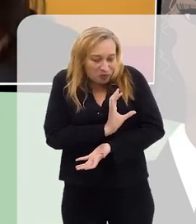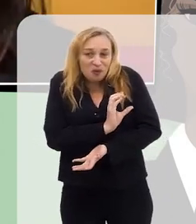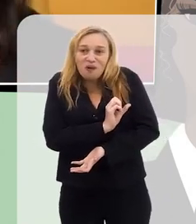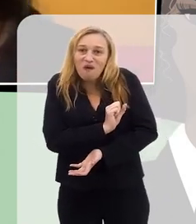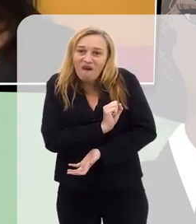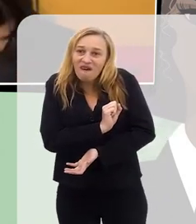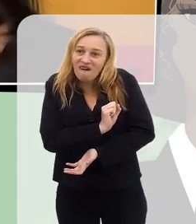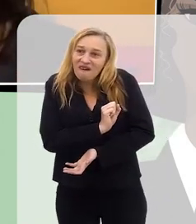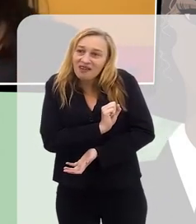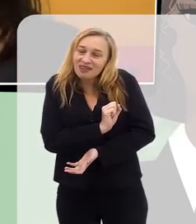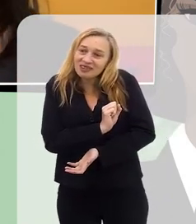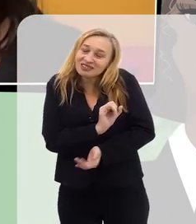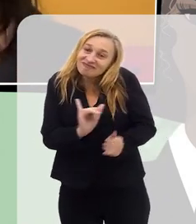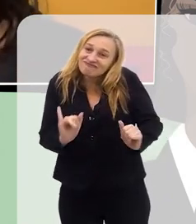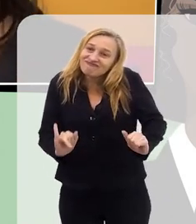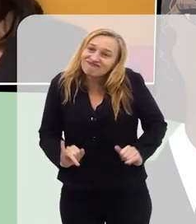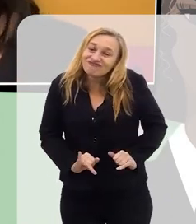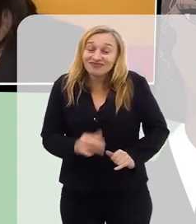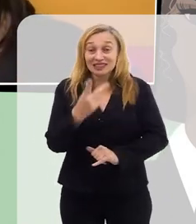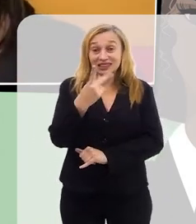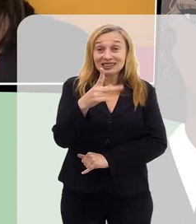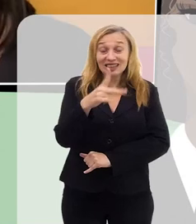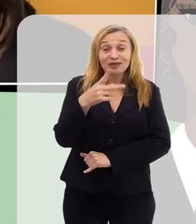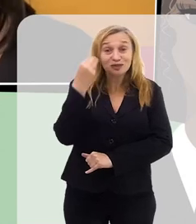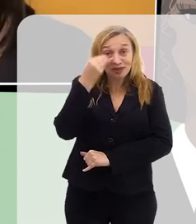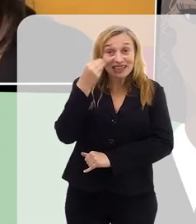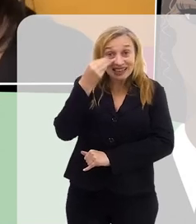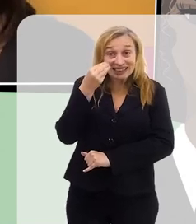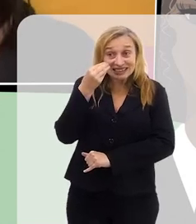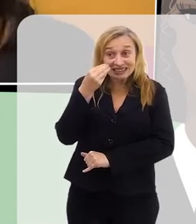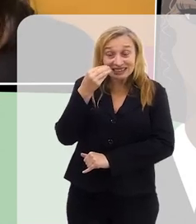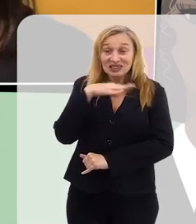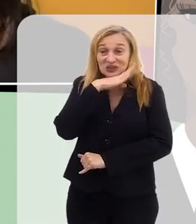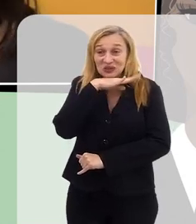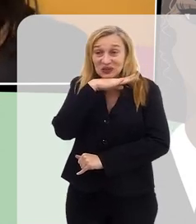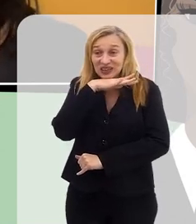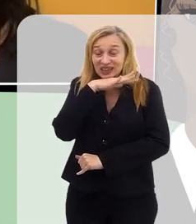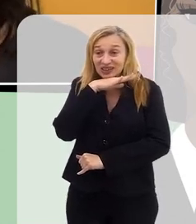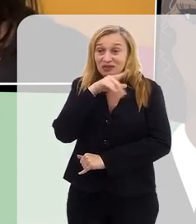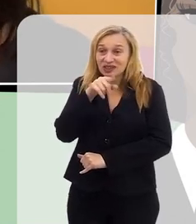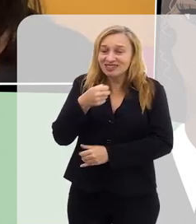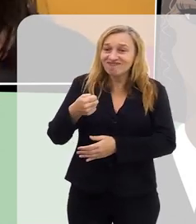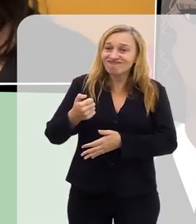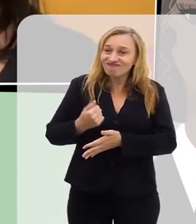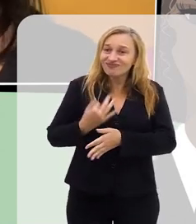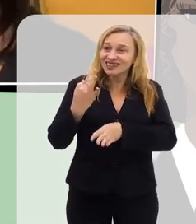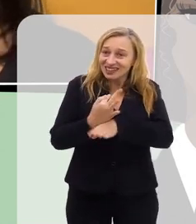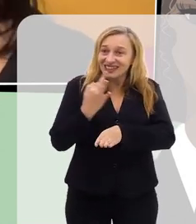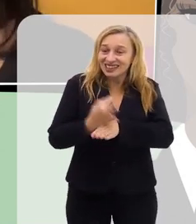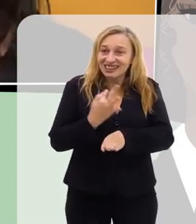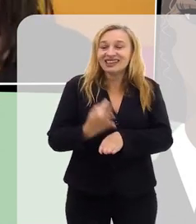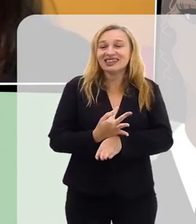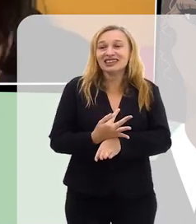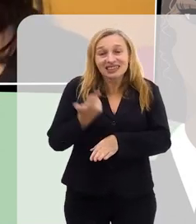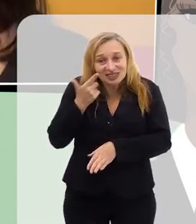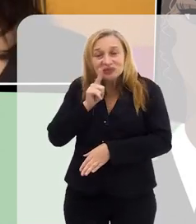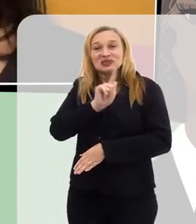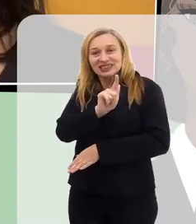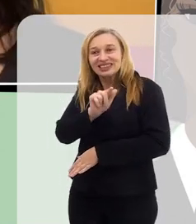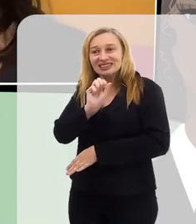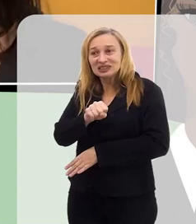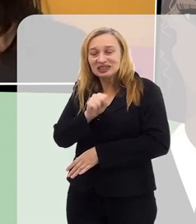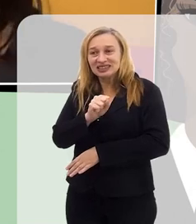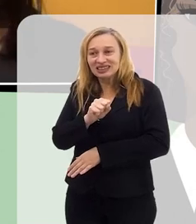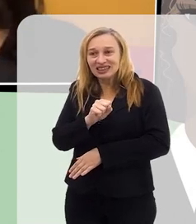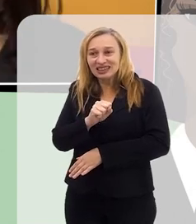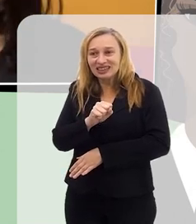de amor, de, né, através de um sofrimento seu, você tá tentando, né, e está